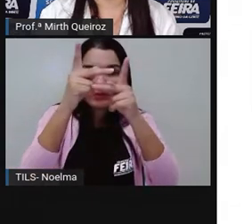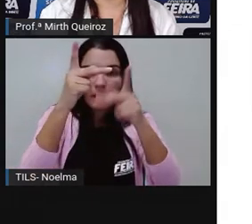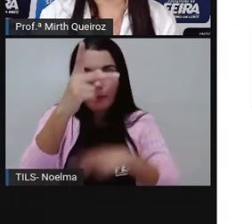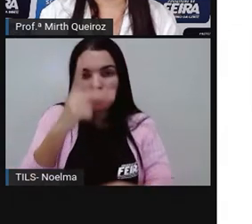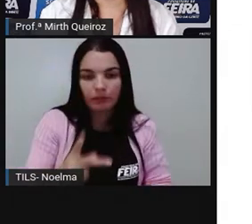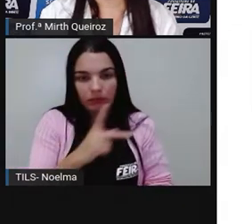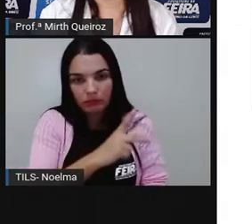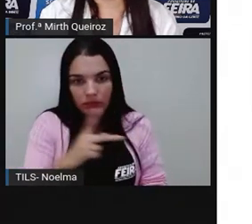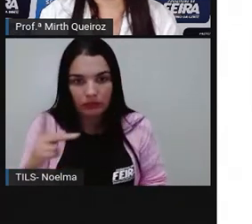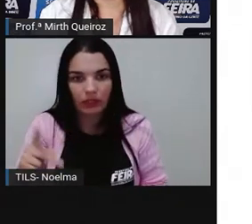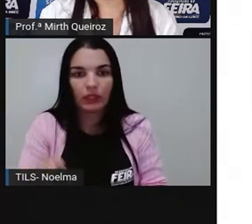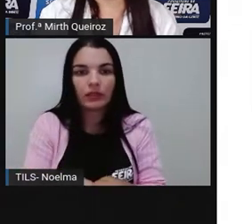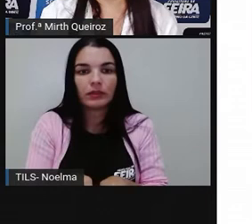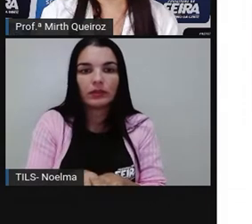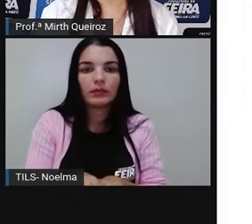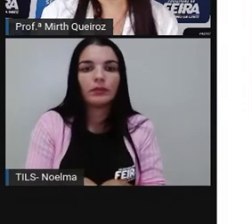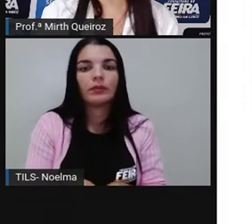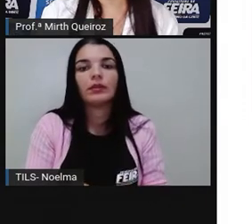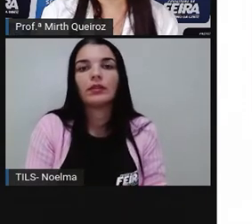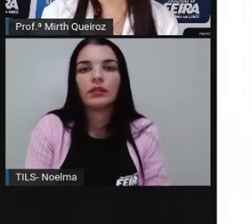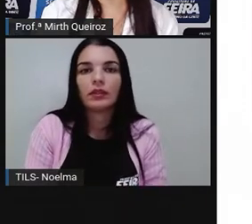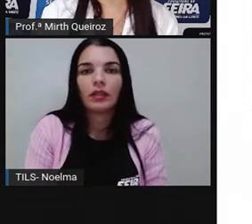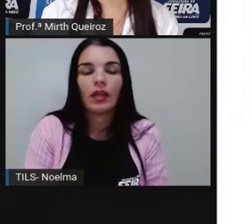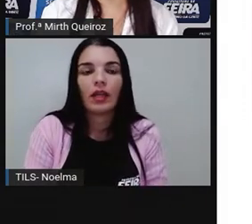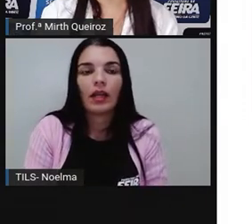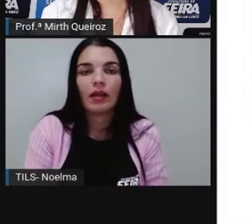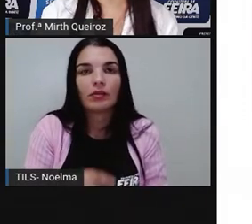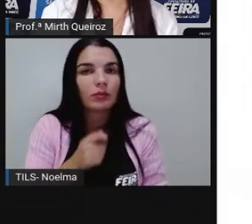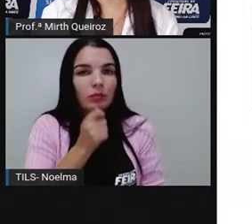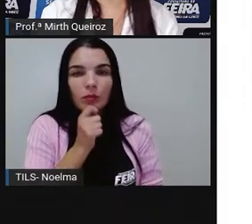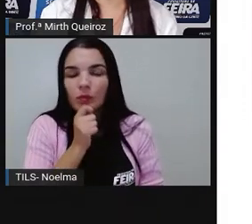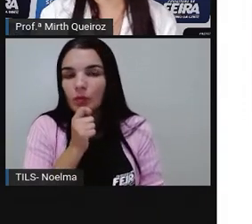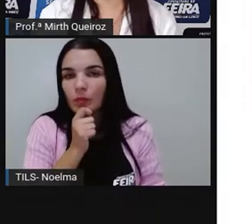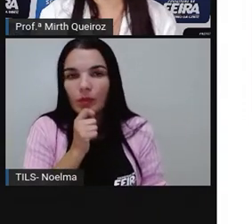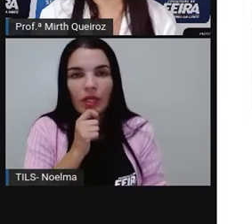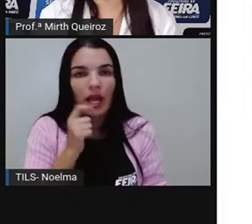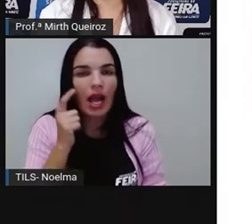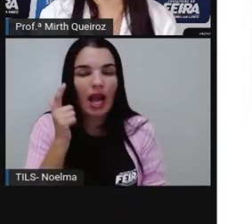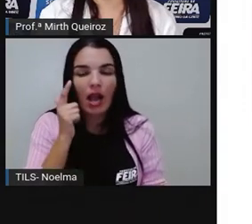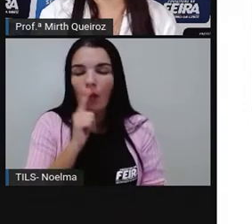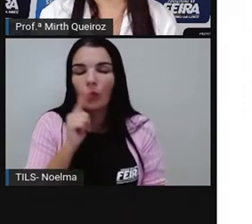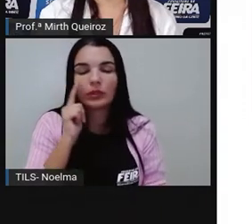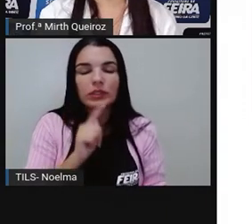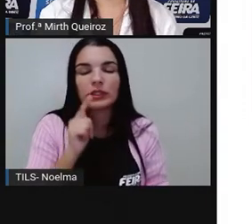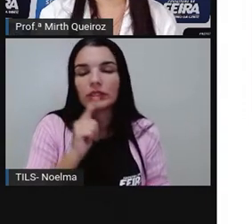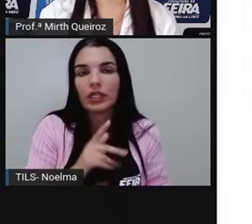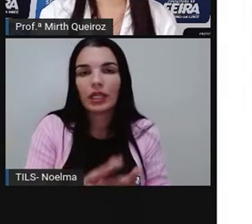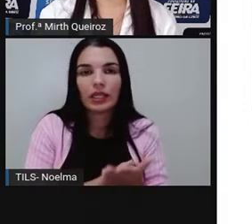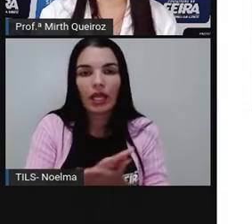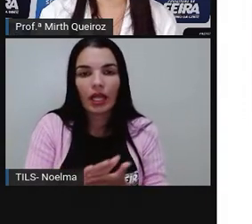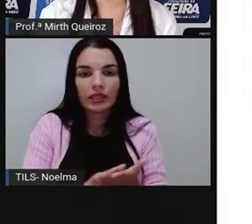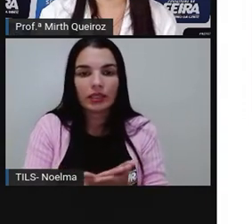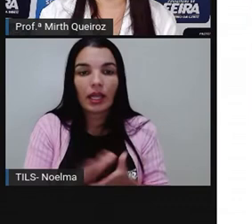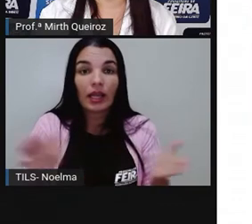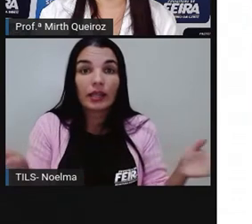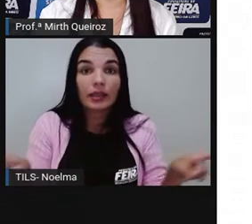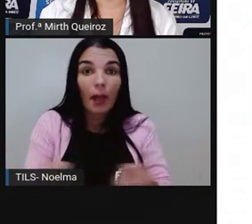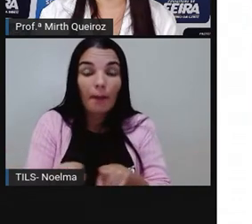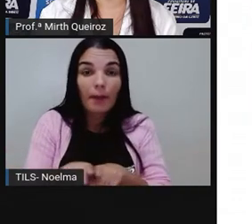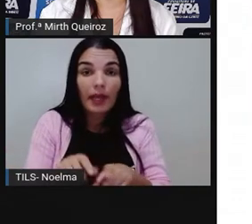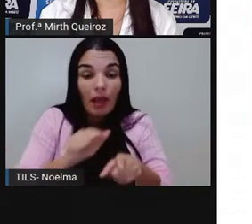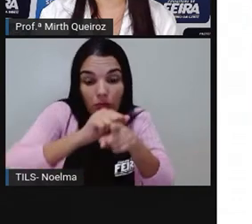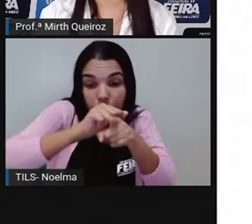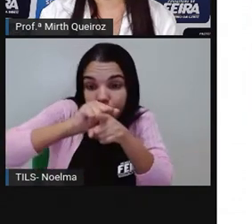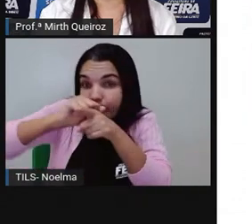jesuítas, algo que não estava acontecendo no período de Duarte da Costa. Vai haver também